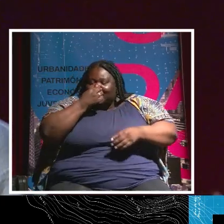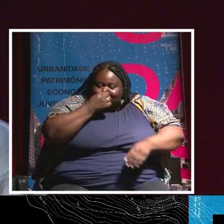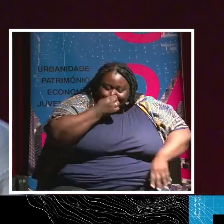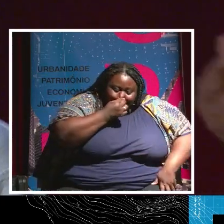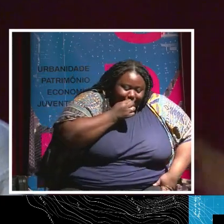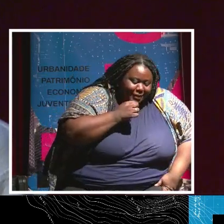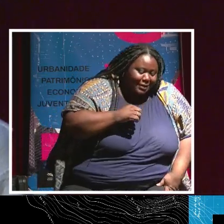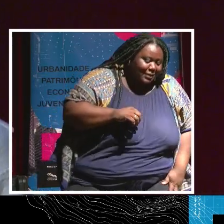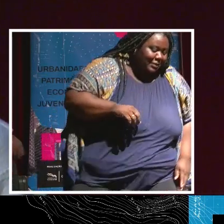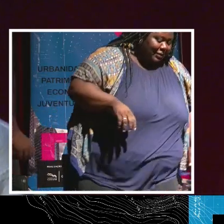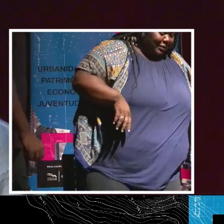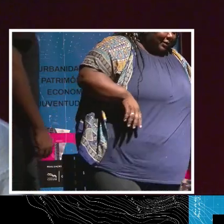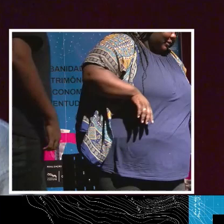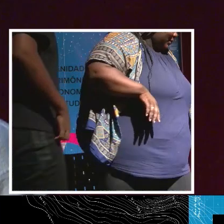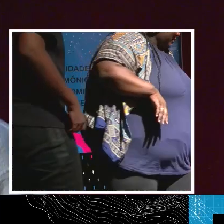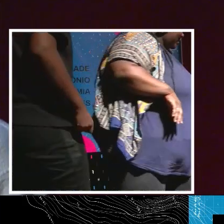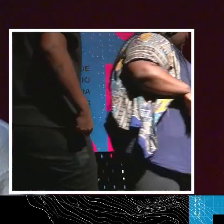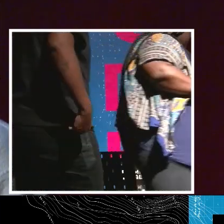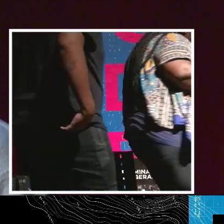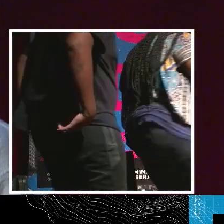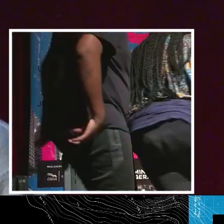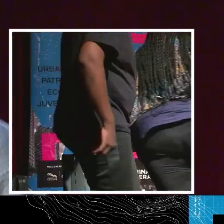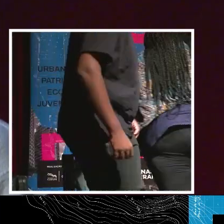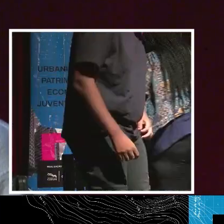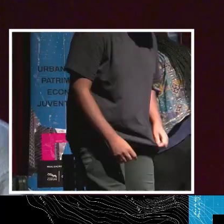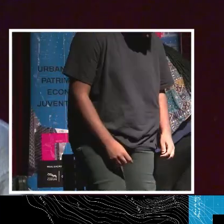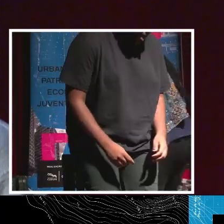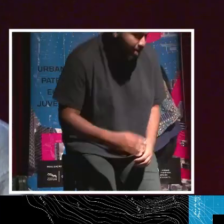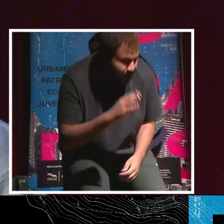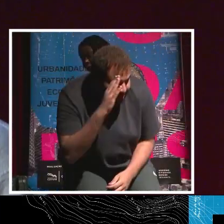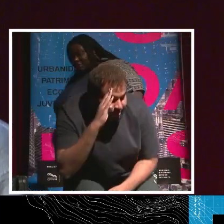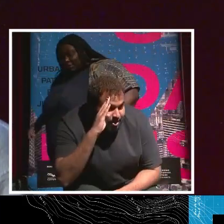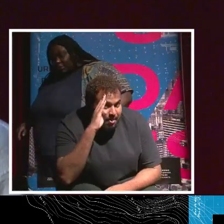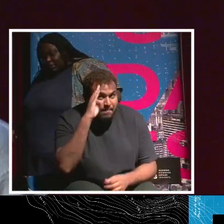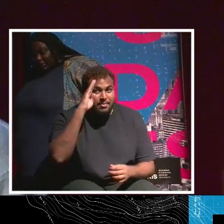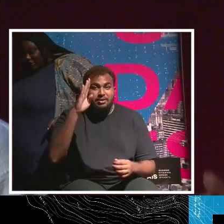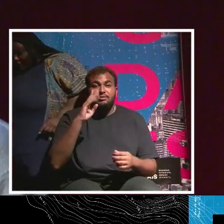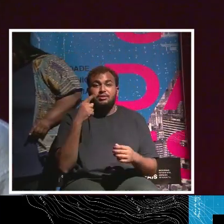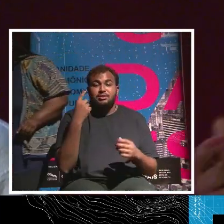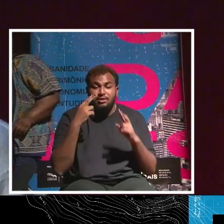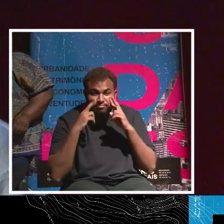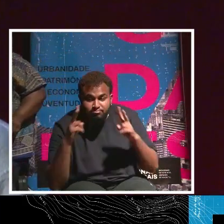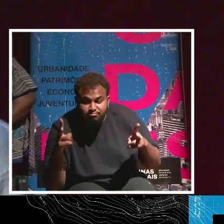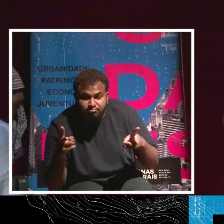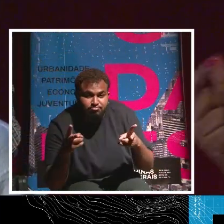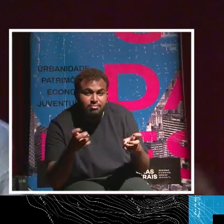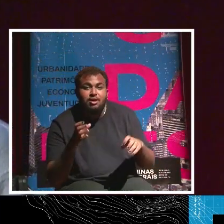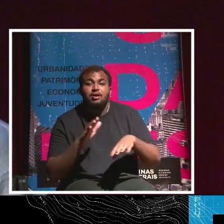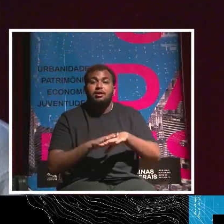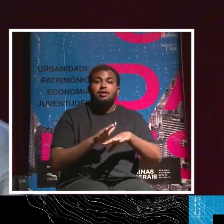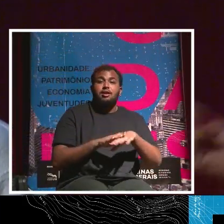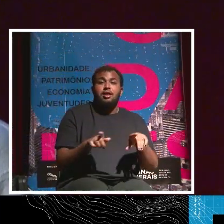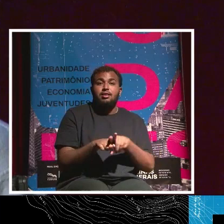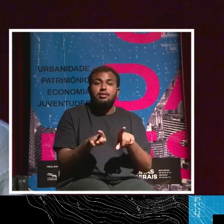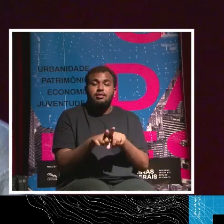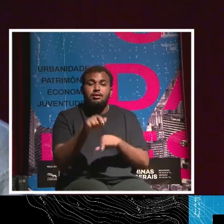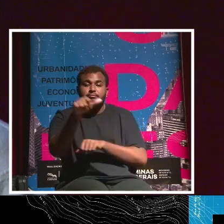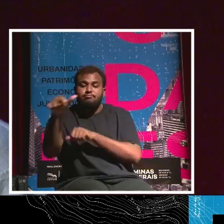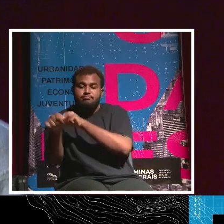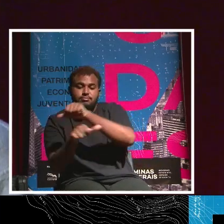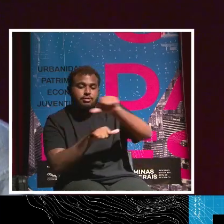favela, que eu acho que esse é o prioritário para a gente estabelecer o nosso olhar, ele também se entrecruza